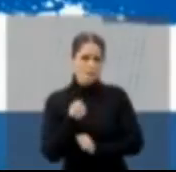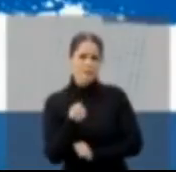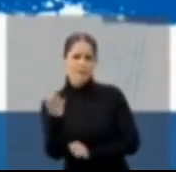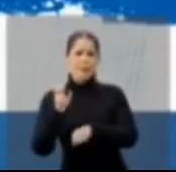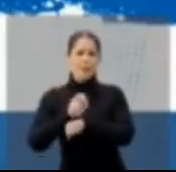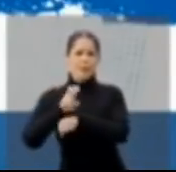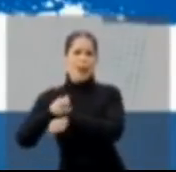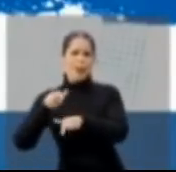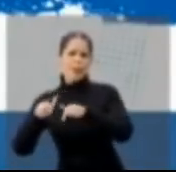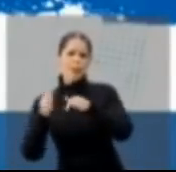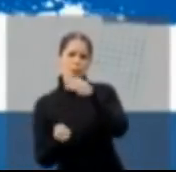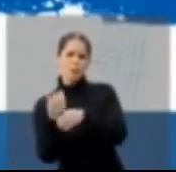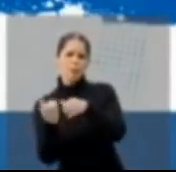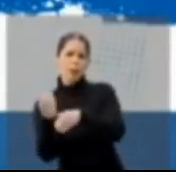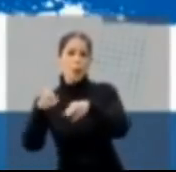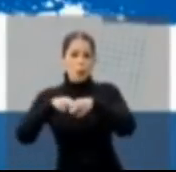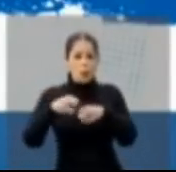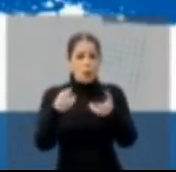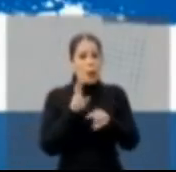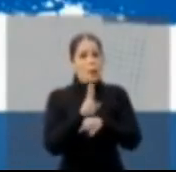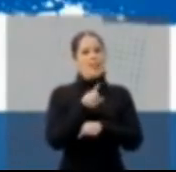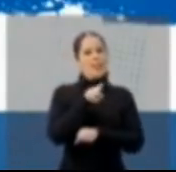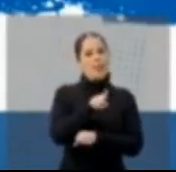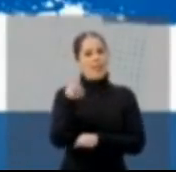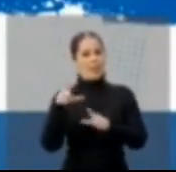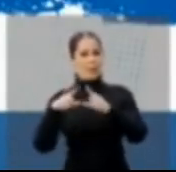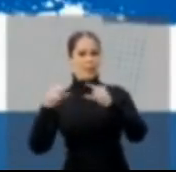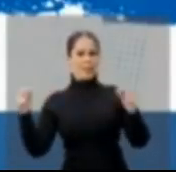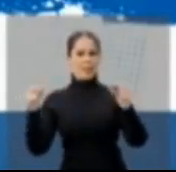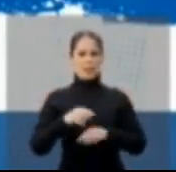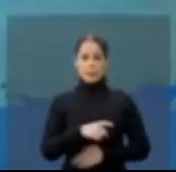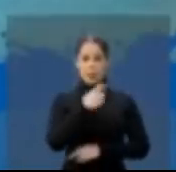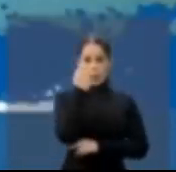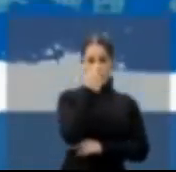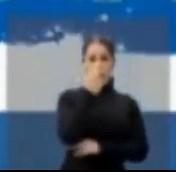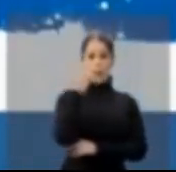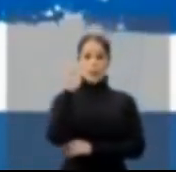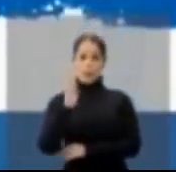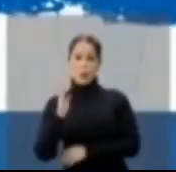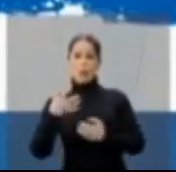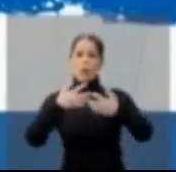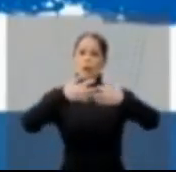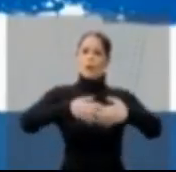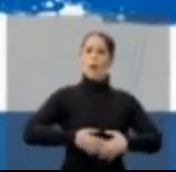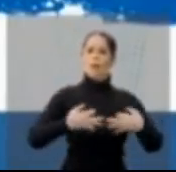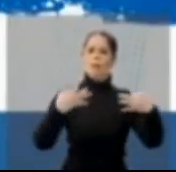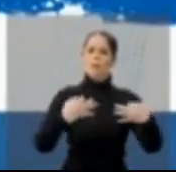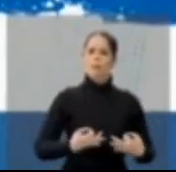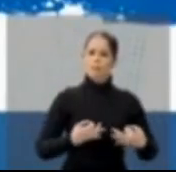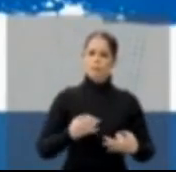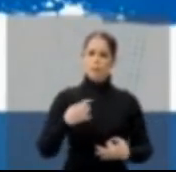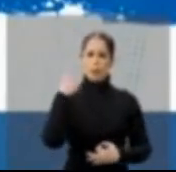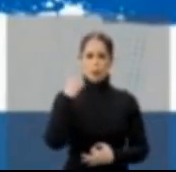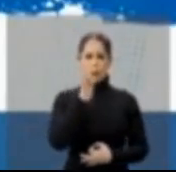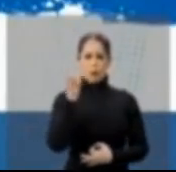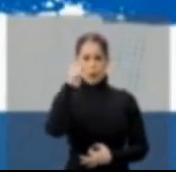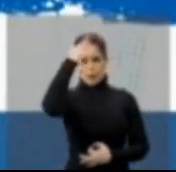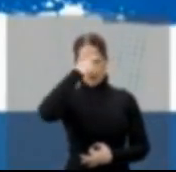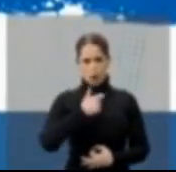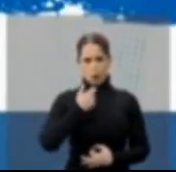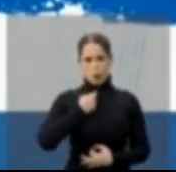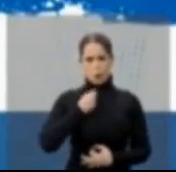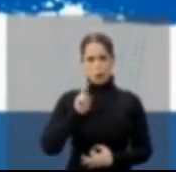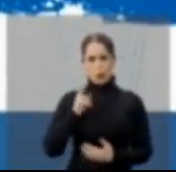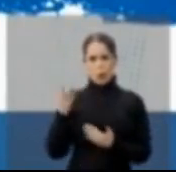de empregos gerados indiretamente. Por isso, fumicultor, serei a tua voz em Brasília. O Rio Grande nos trilhos e o Brasil na linha. Deputado Federal